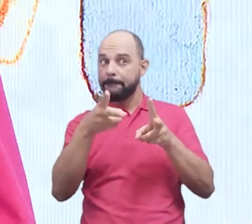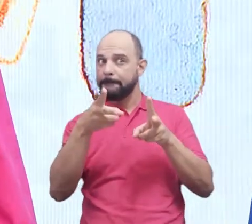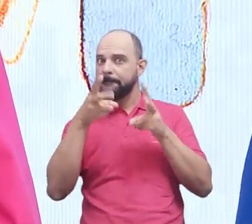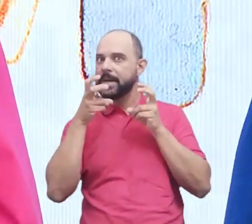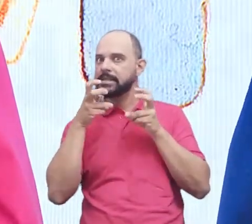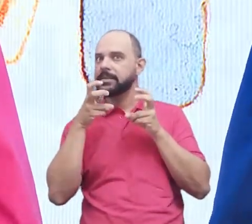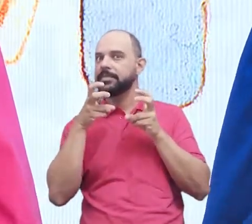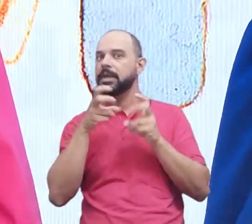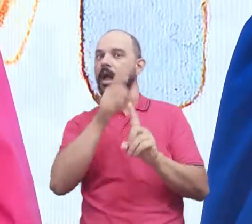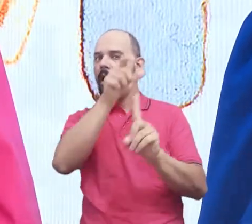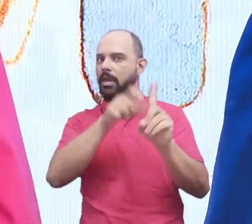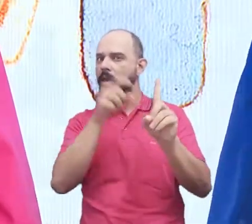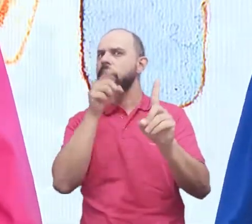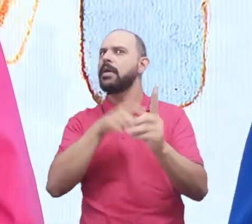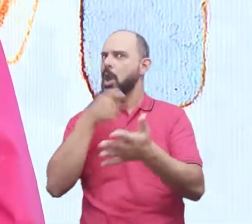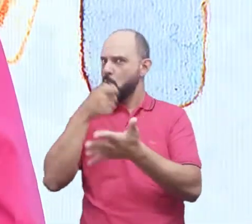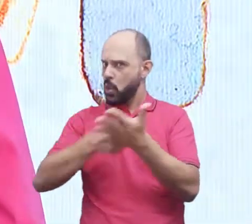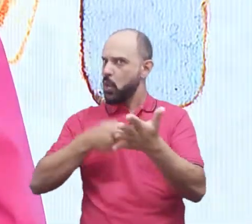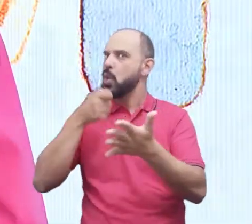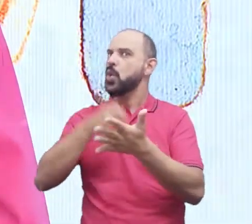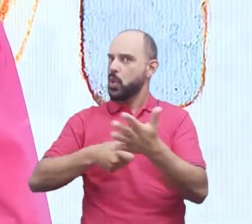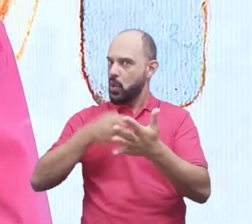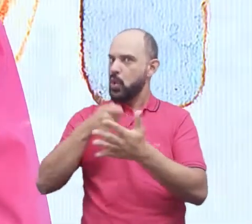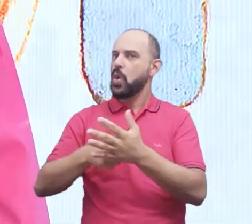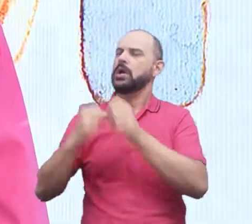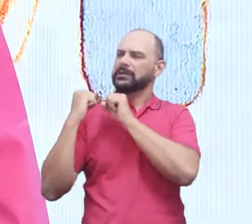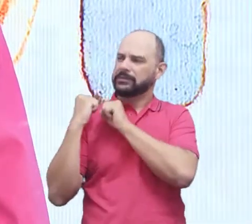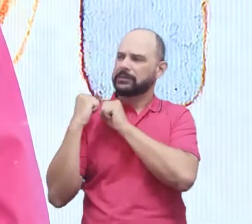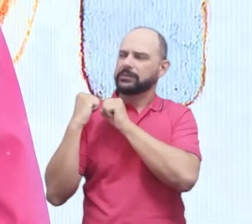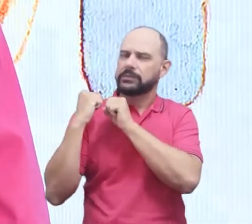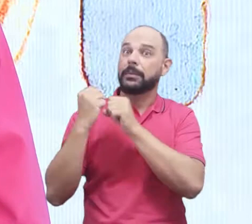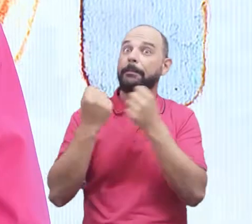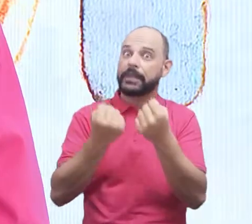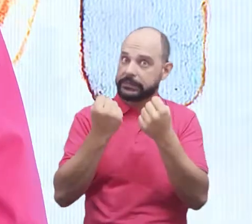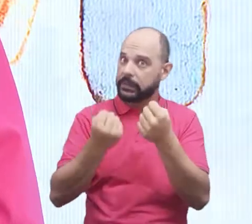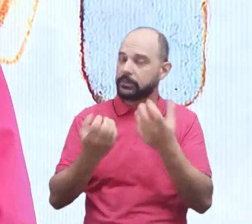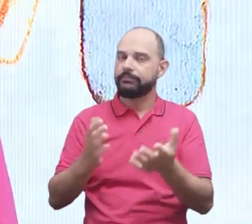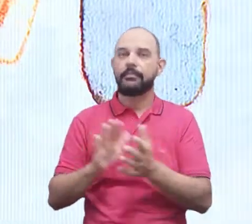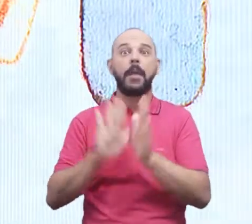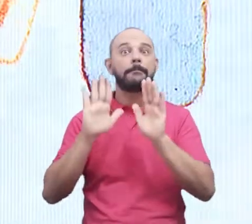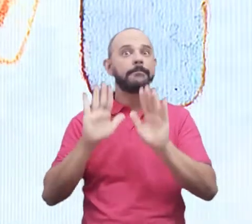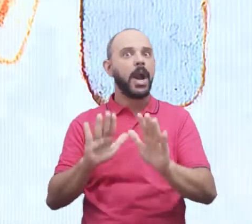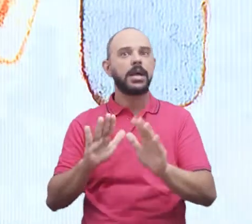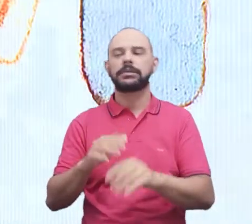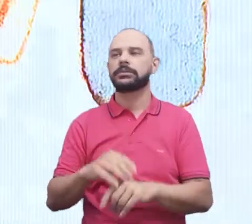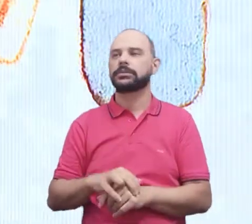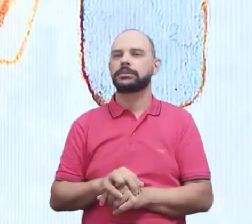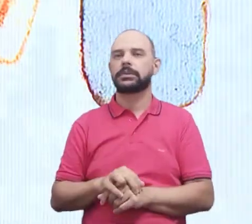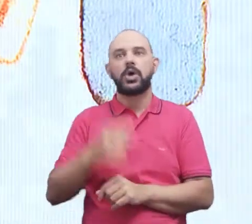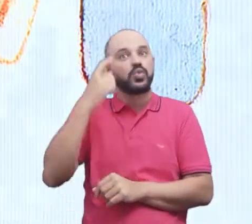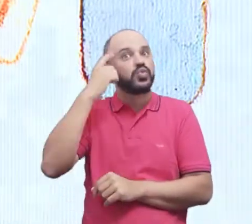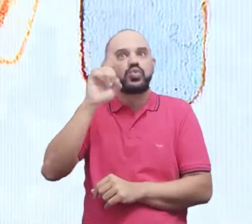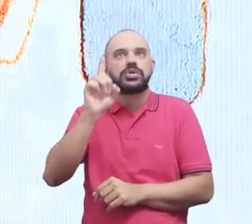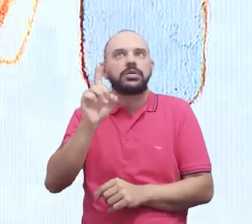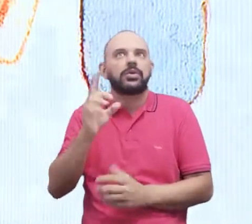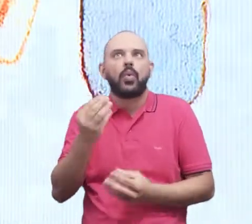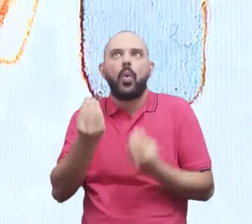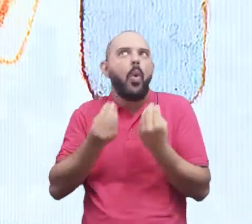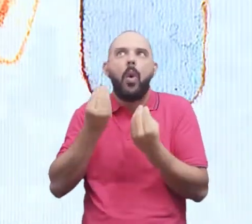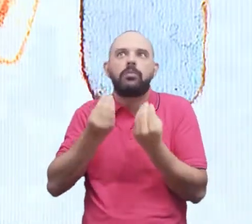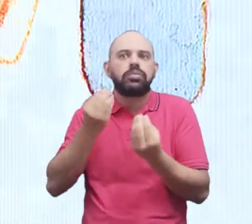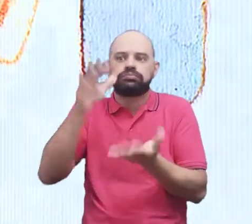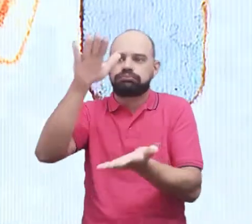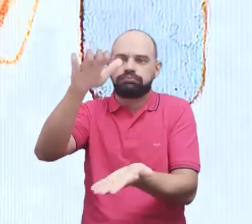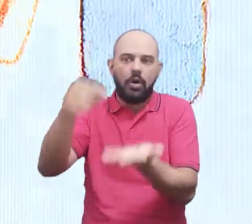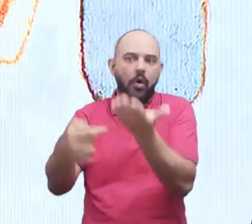Todos percebiam o esforço que João da Água fazia para carregar os latões. Mas ninguém compreendia por que ele não